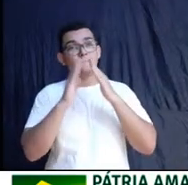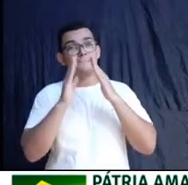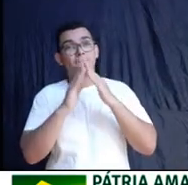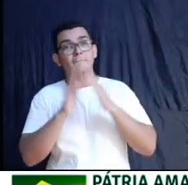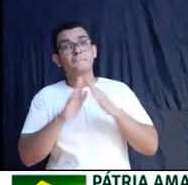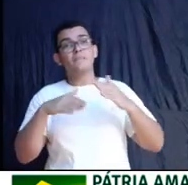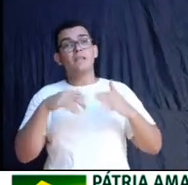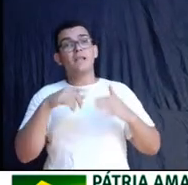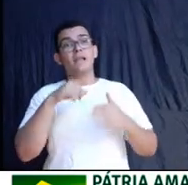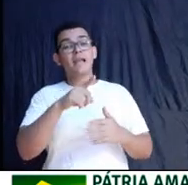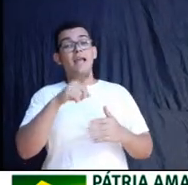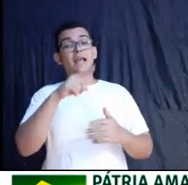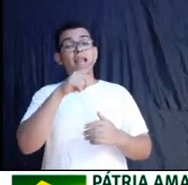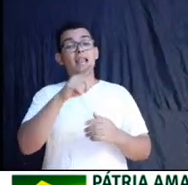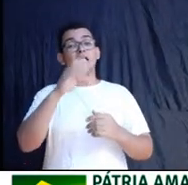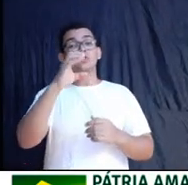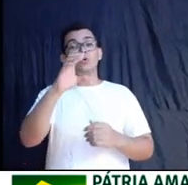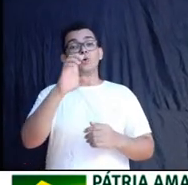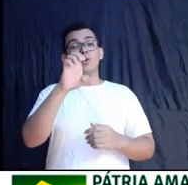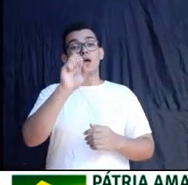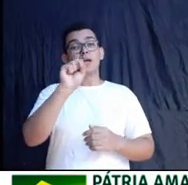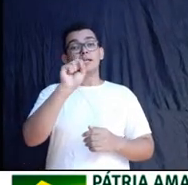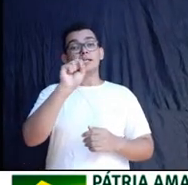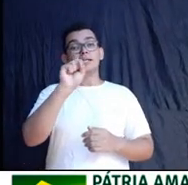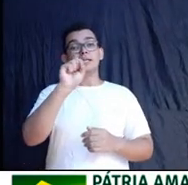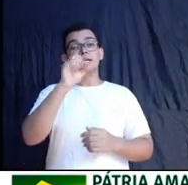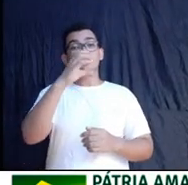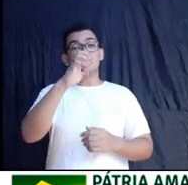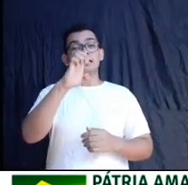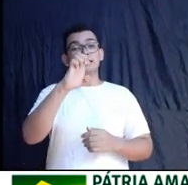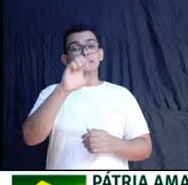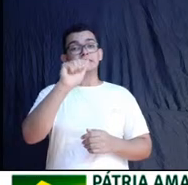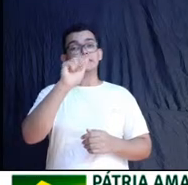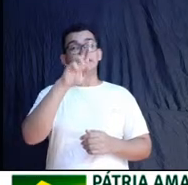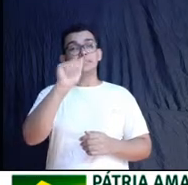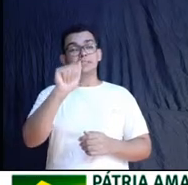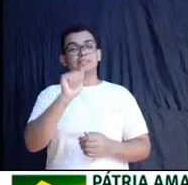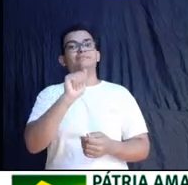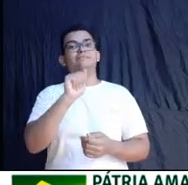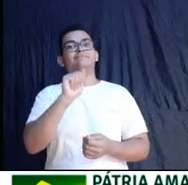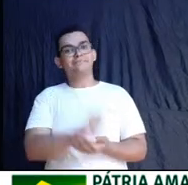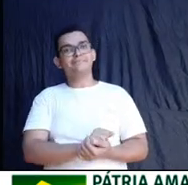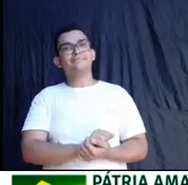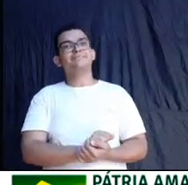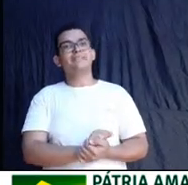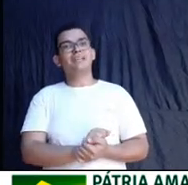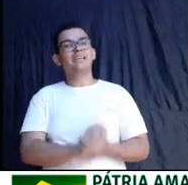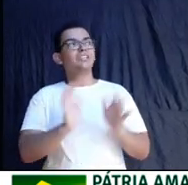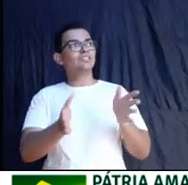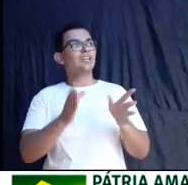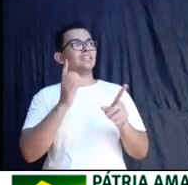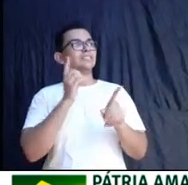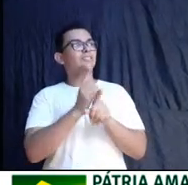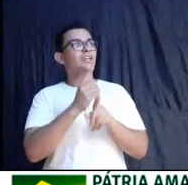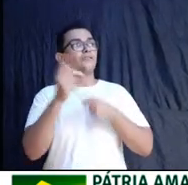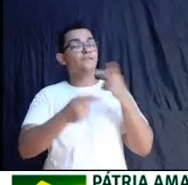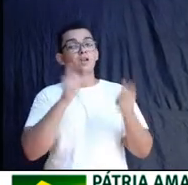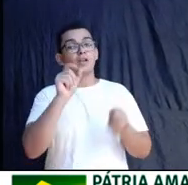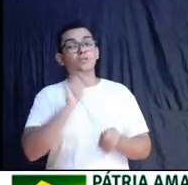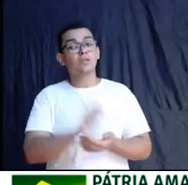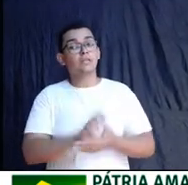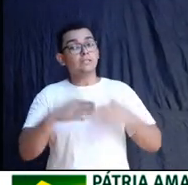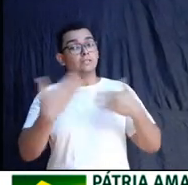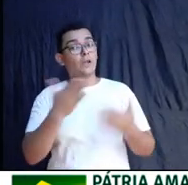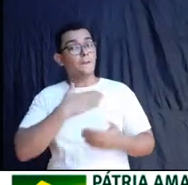é cearense. Ele veio do Ceará. E aí eu já cheguei chegando para ele dizendo o seguinte: meu